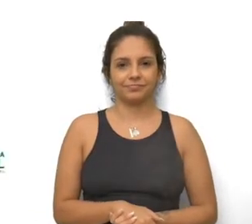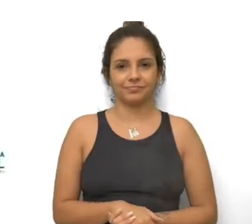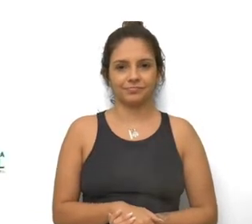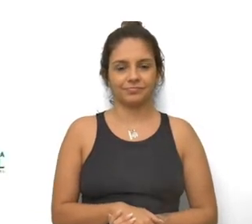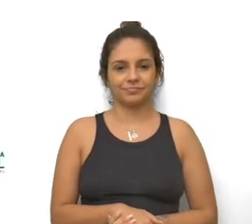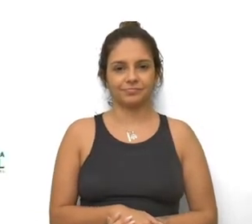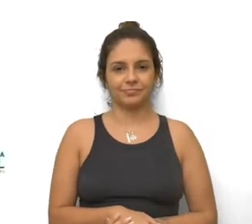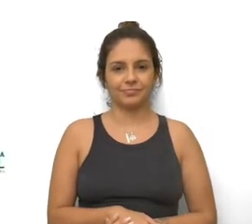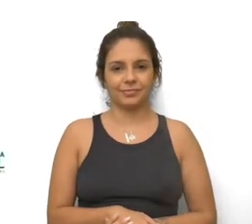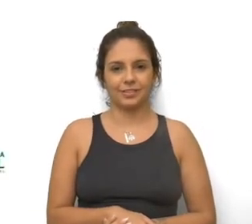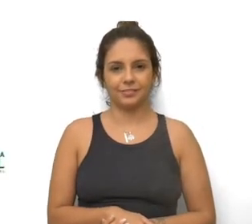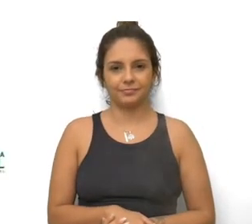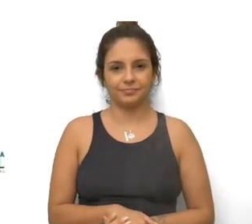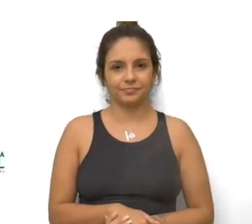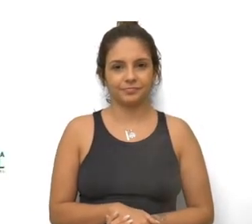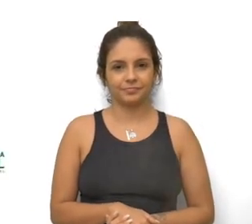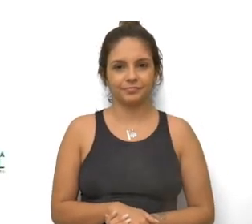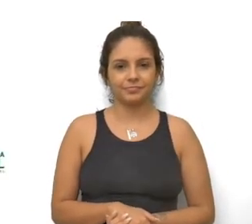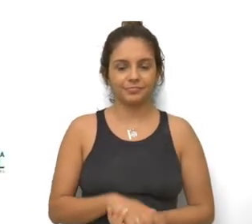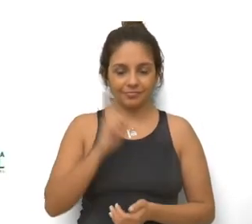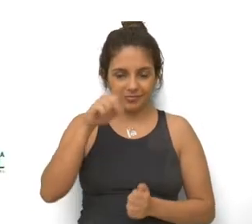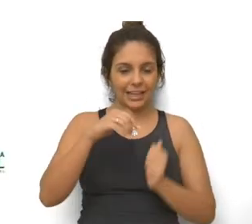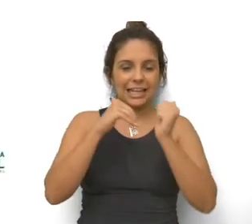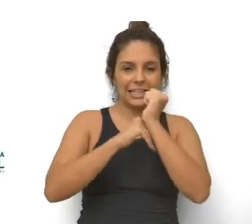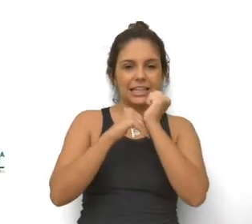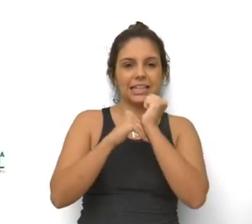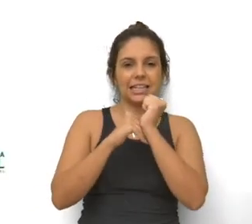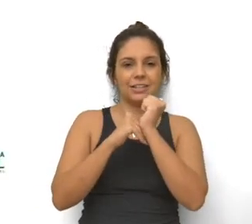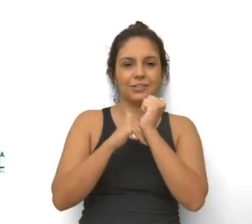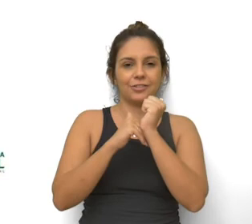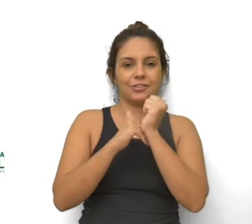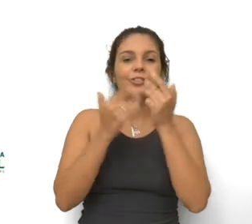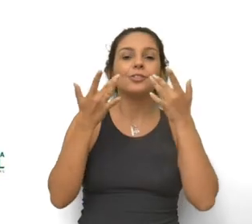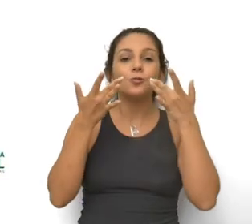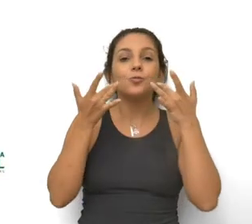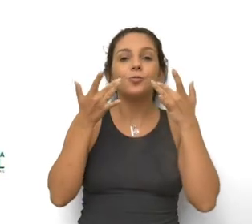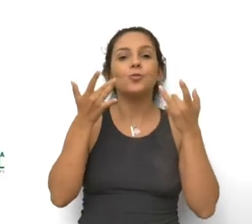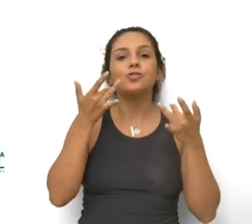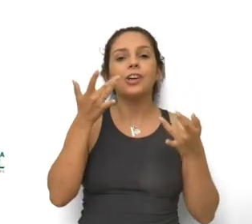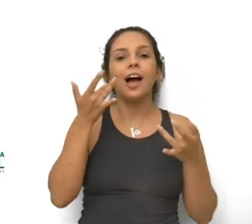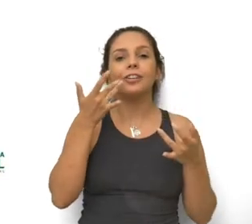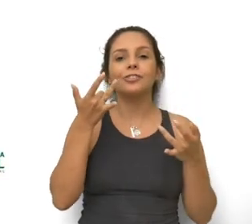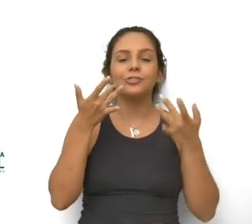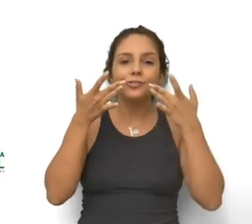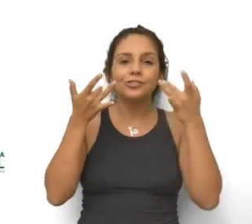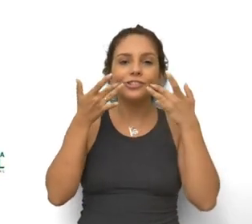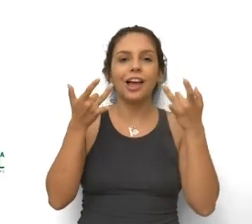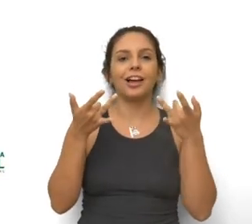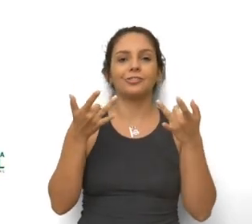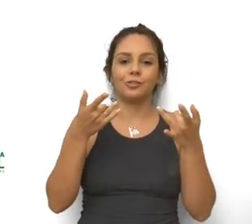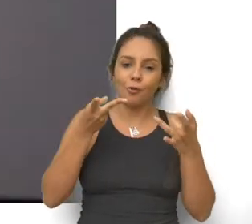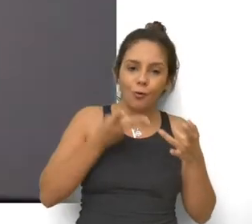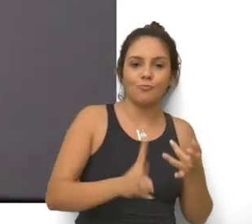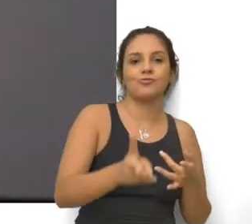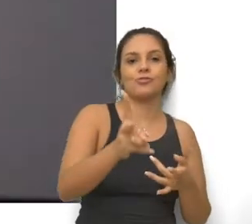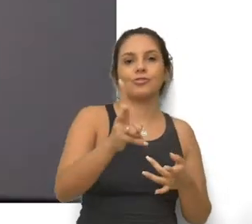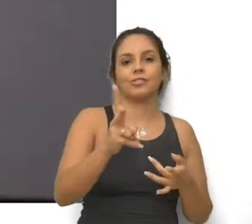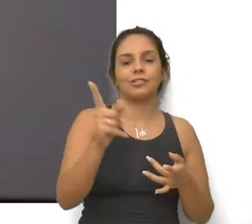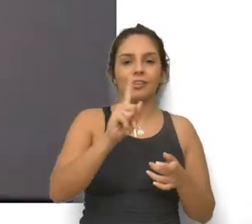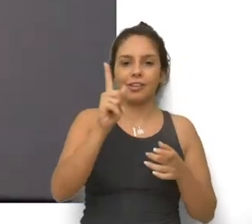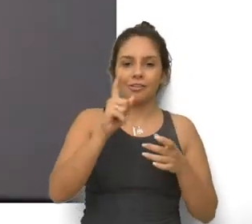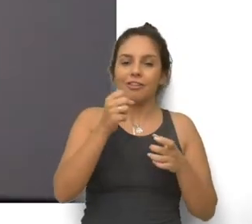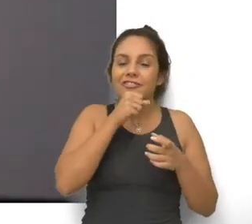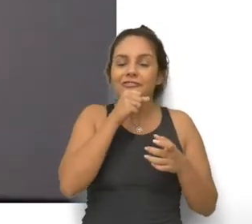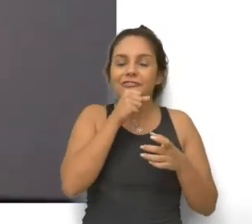talvez seja esse um dos segredos do espetáculo ter durado tanto, dele não